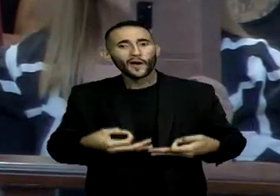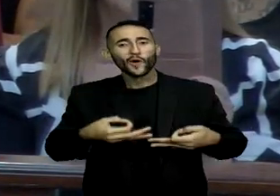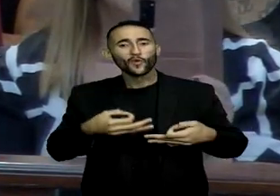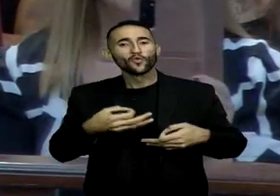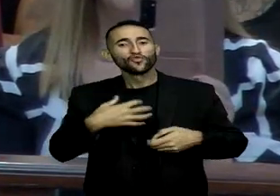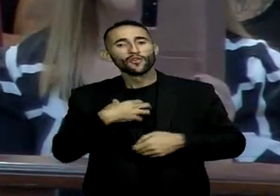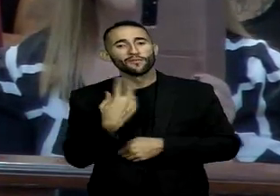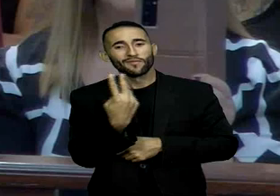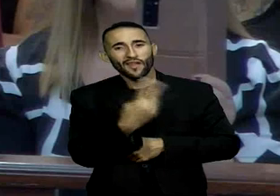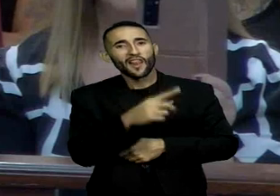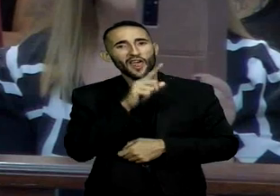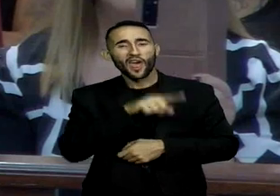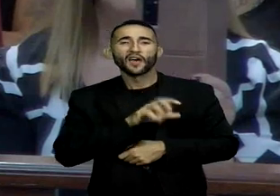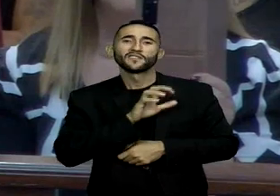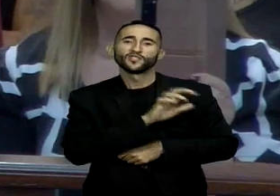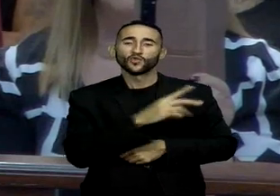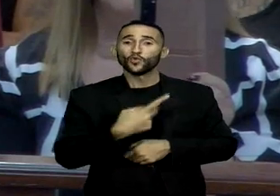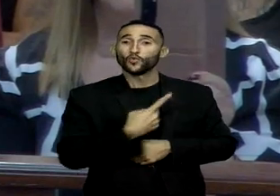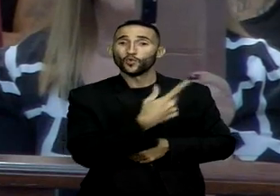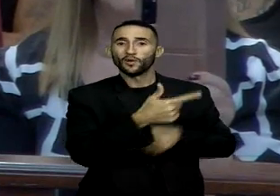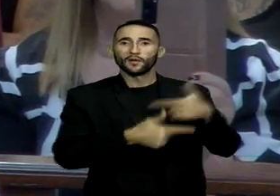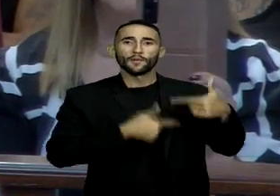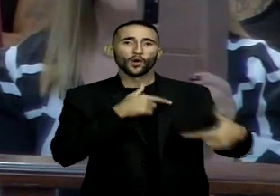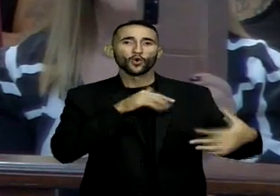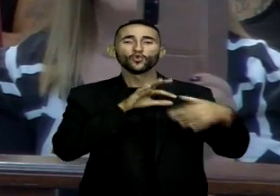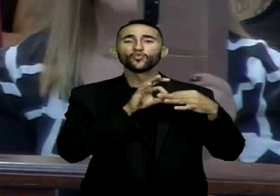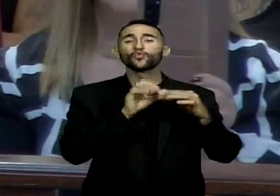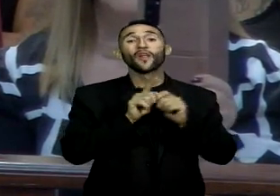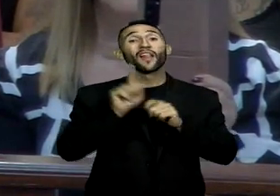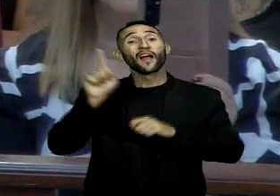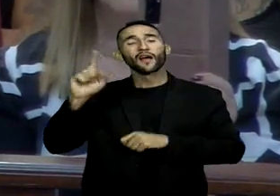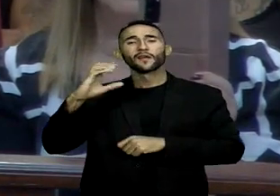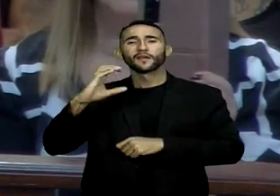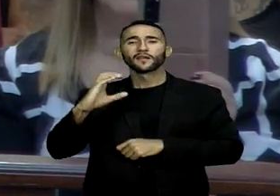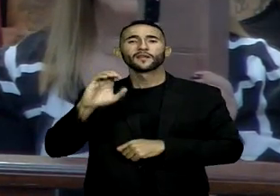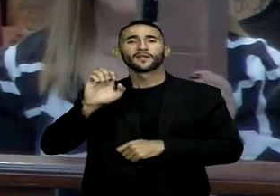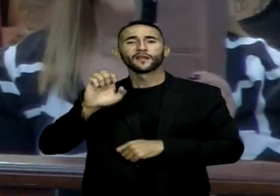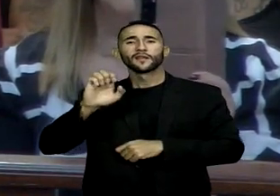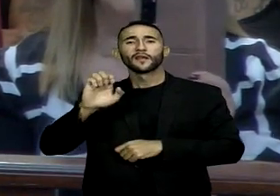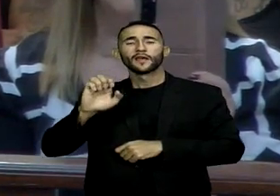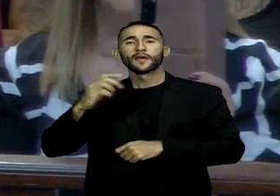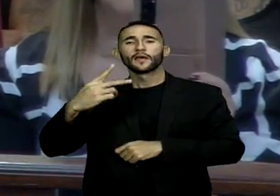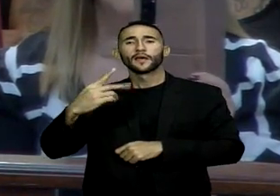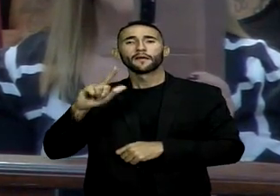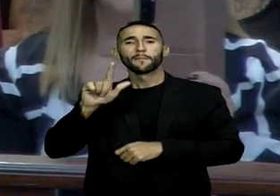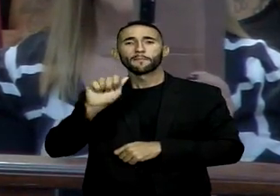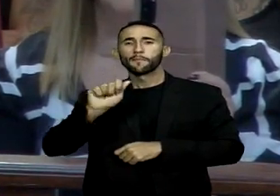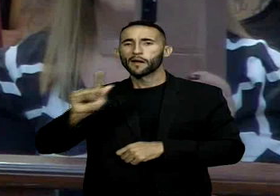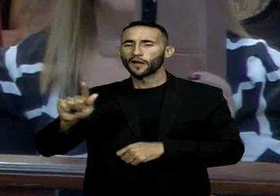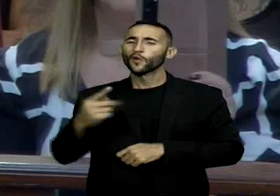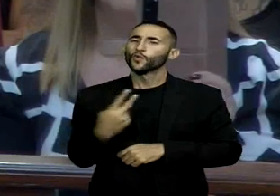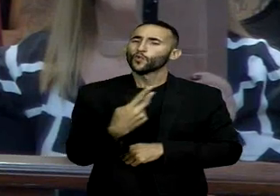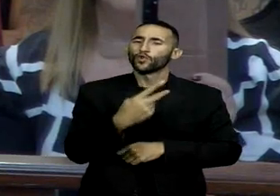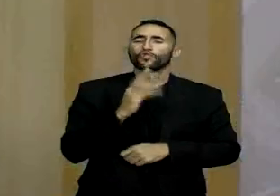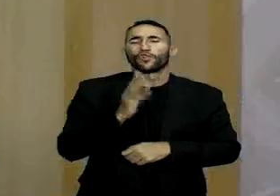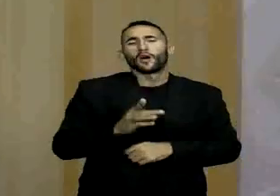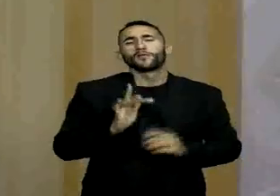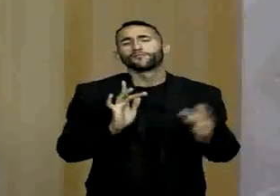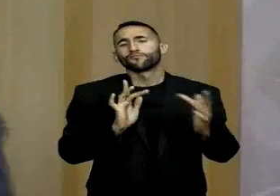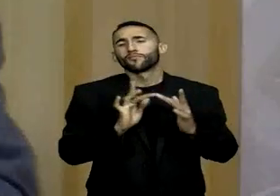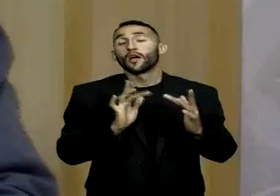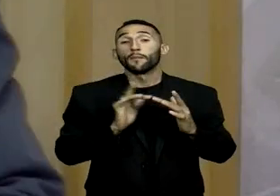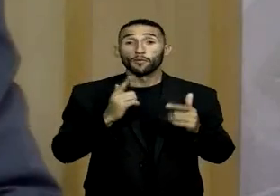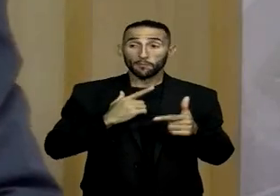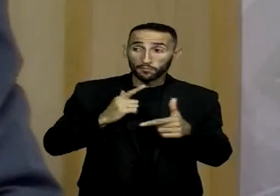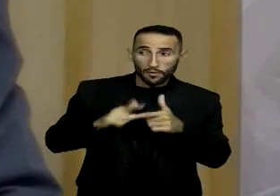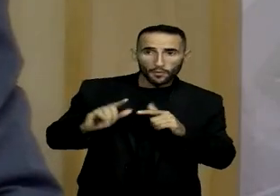Erivelto? A gente trabalhou junto, quando eu nasci plague, ainda acompanhei o trabalho de vocês no campo do Pestana, né? Tivemos alguns problemas lá, mas